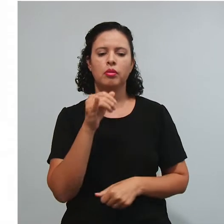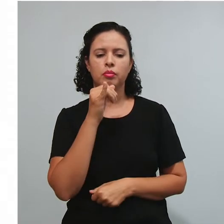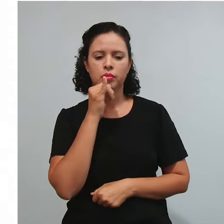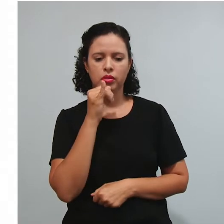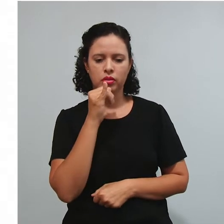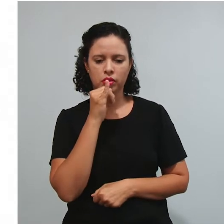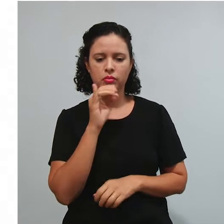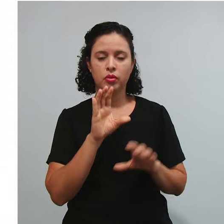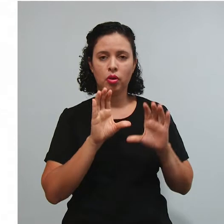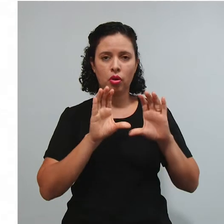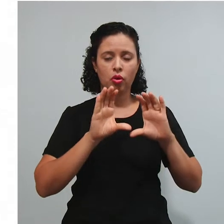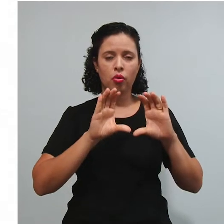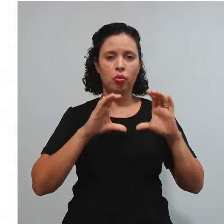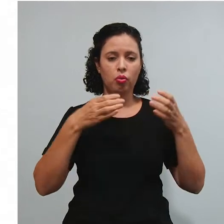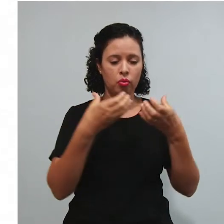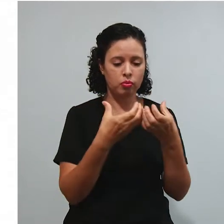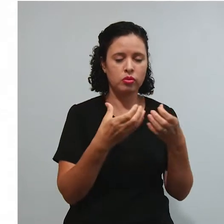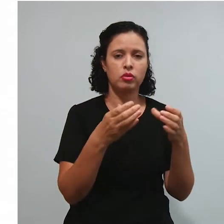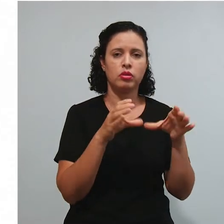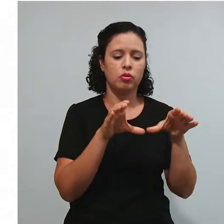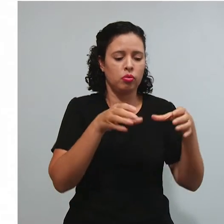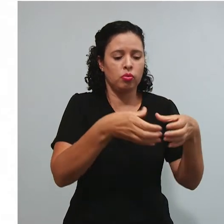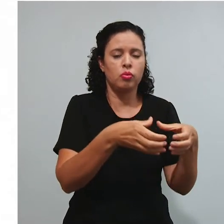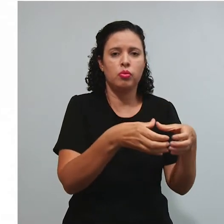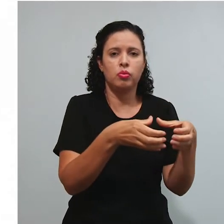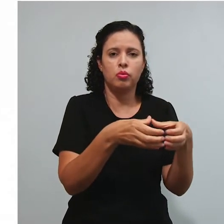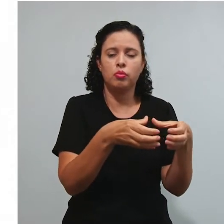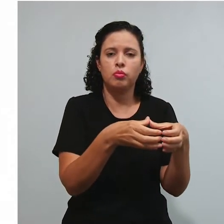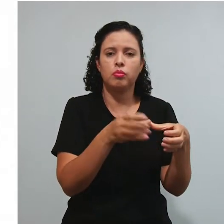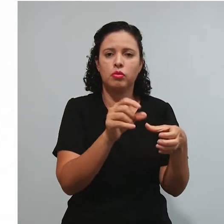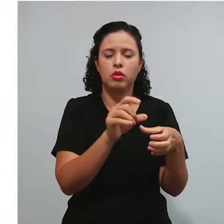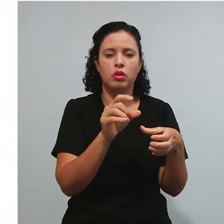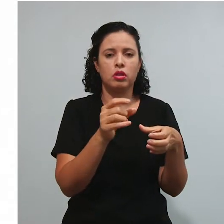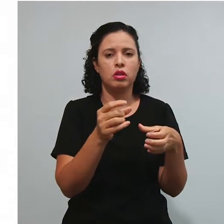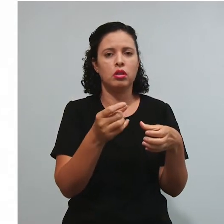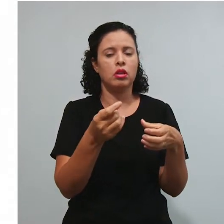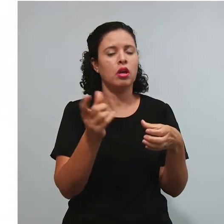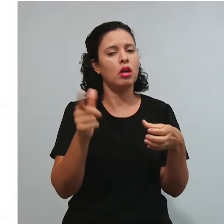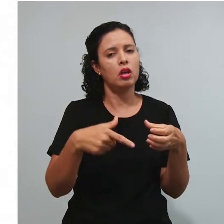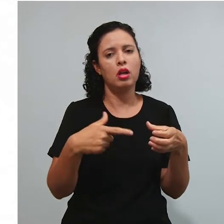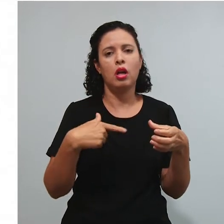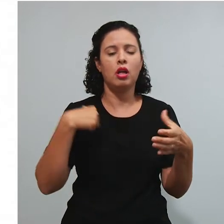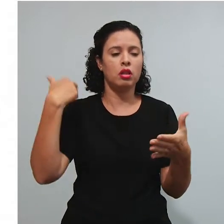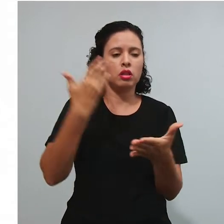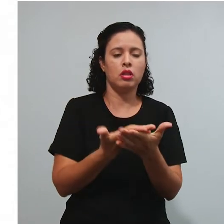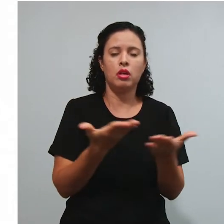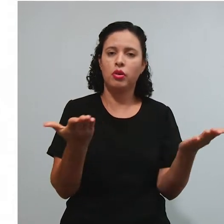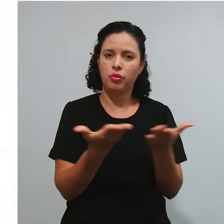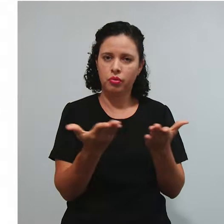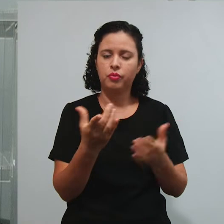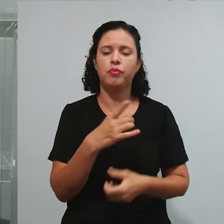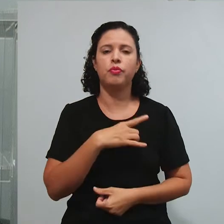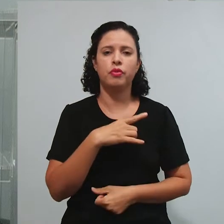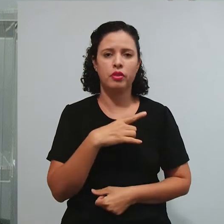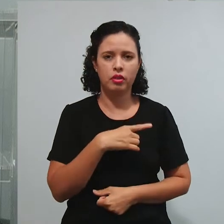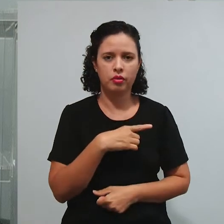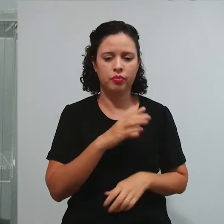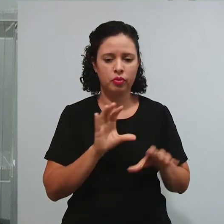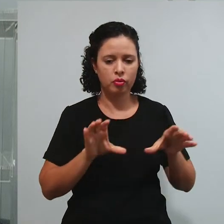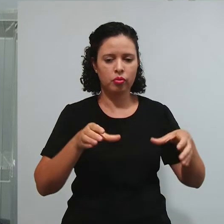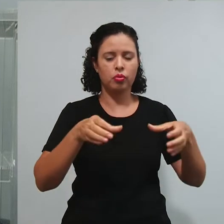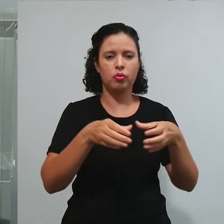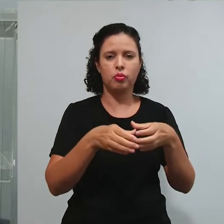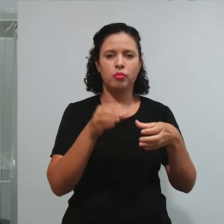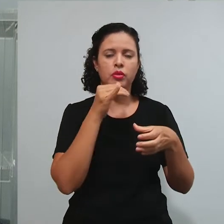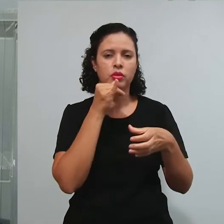ou comissões especializadas, que eram grupos de trabalho, existe até hoje, né? Às vezes a gente